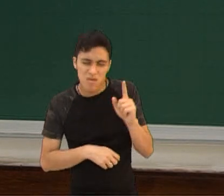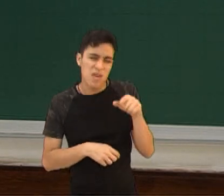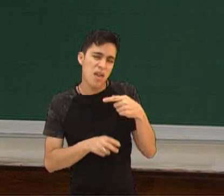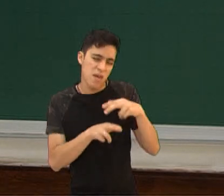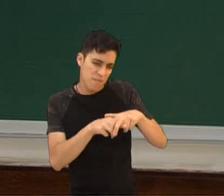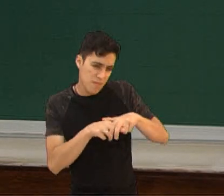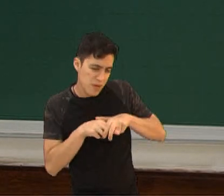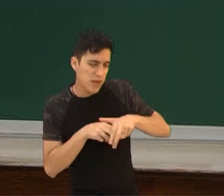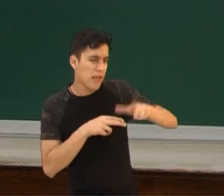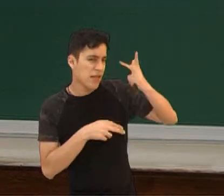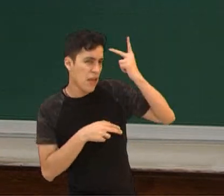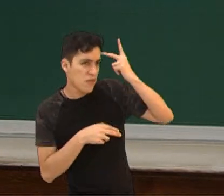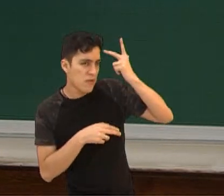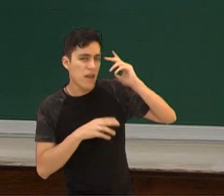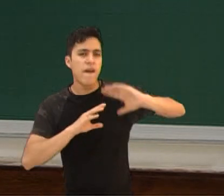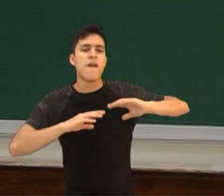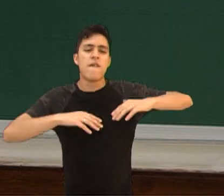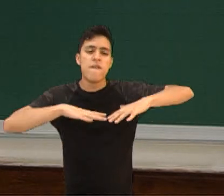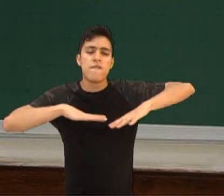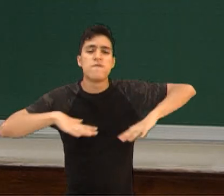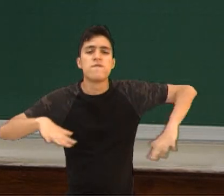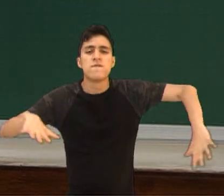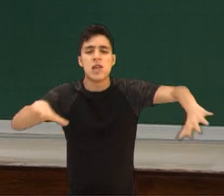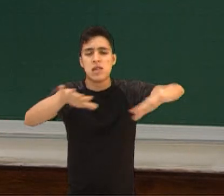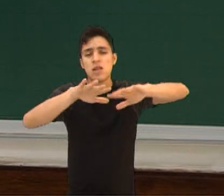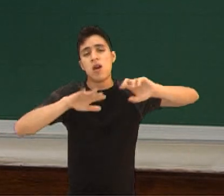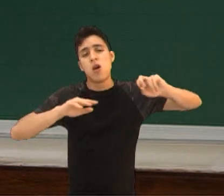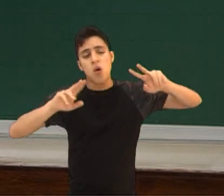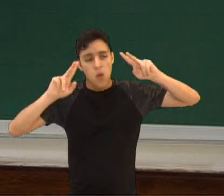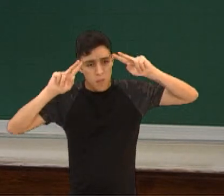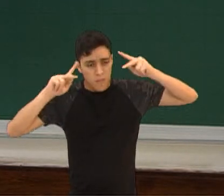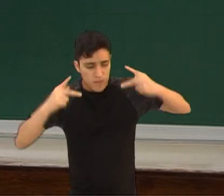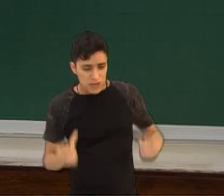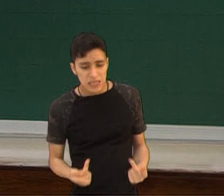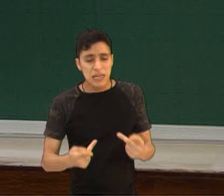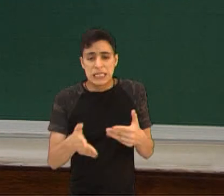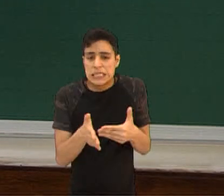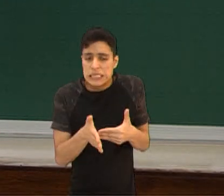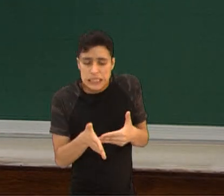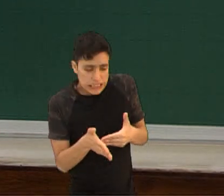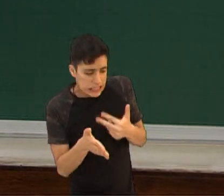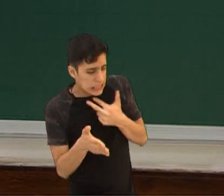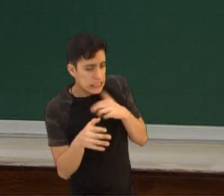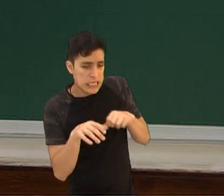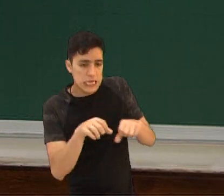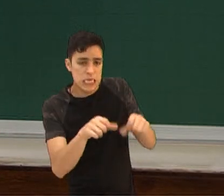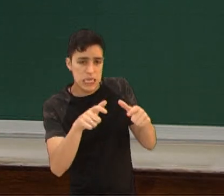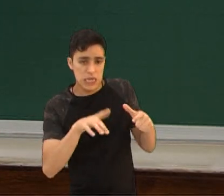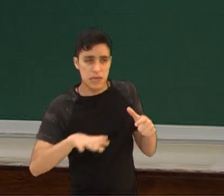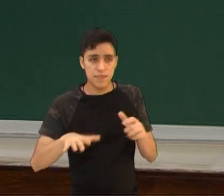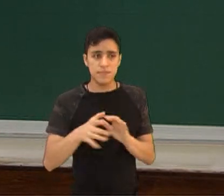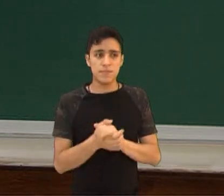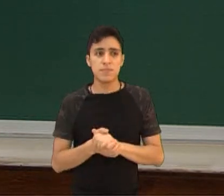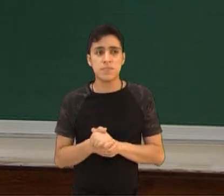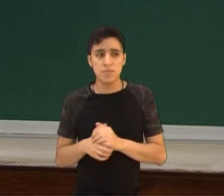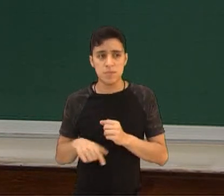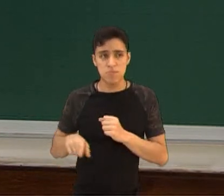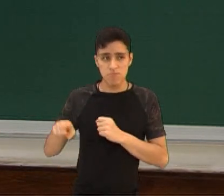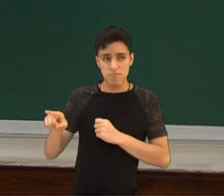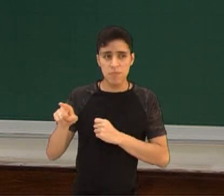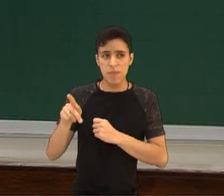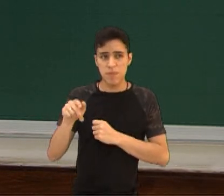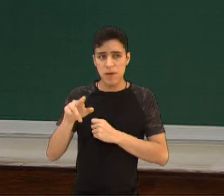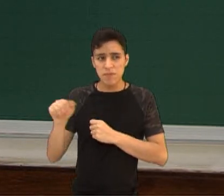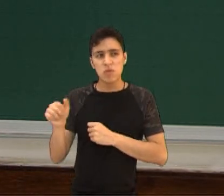questões físicas ou humanas que impedem a ocupação do território. Papua Nova Guiné tem 11 habitantes por quilômetro quadrado,